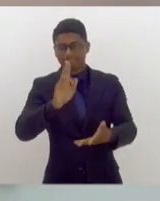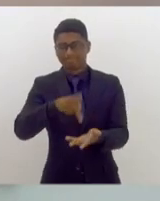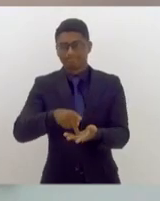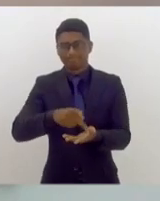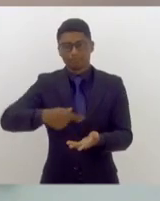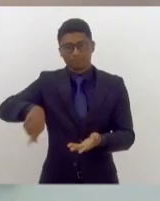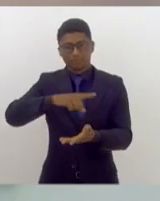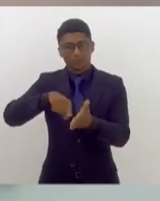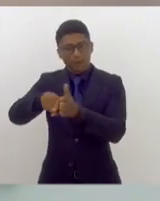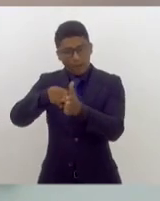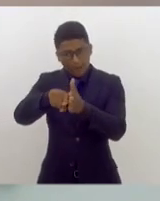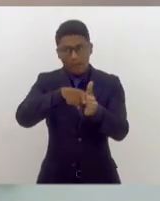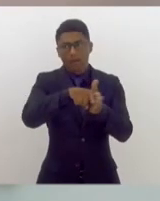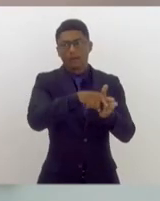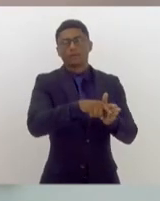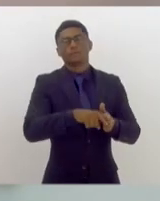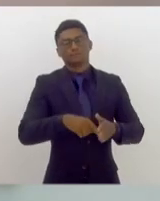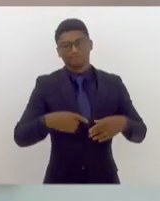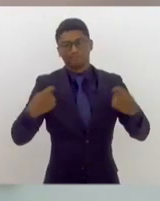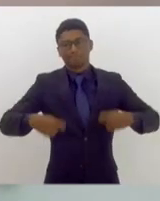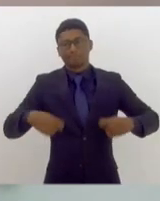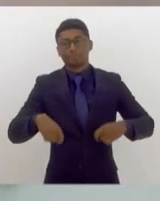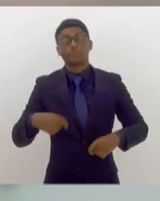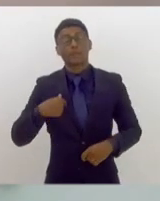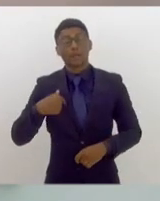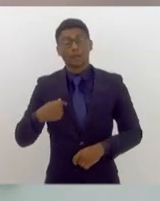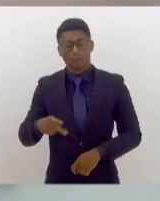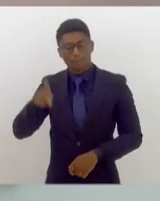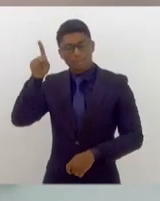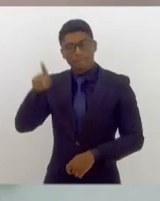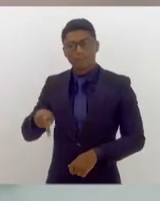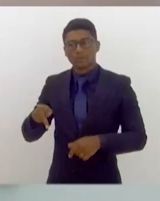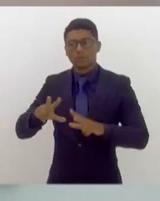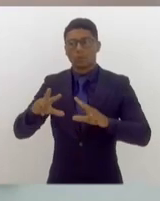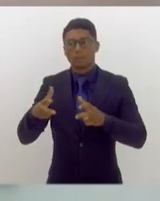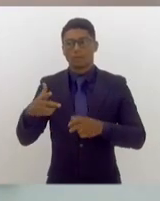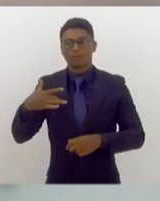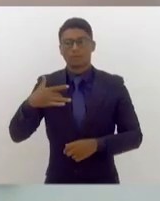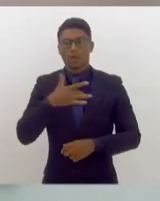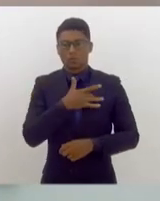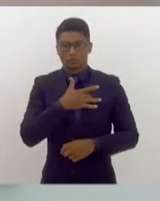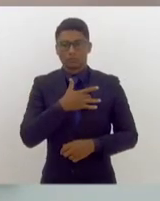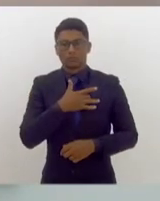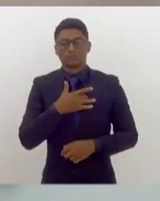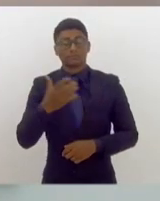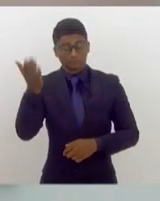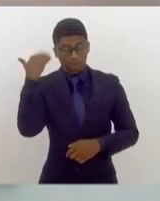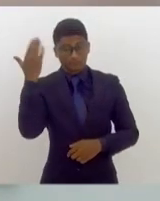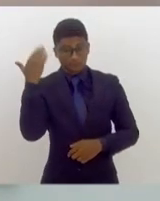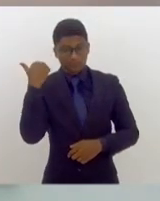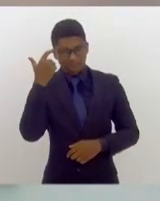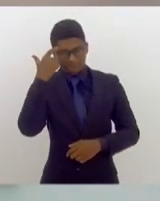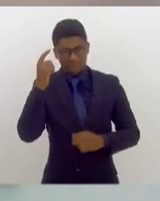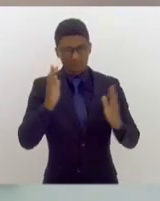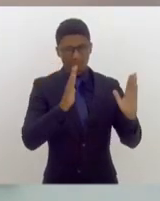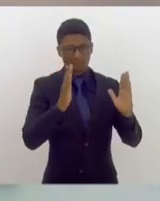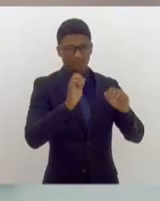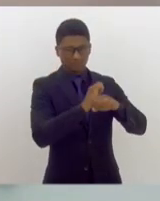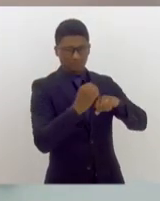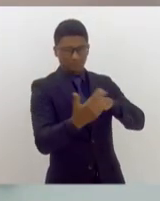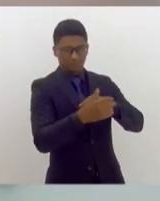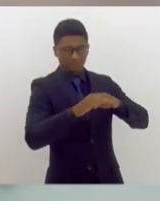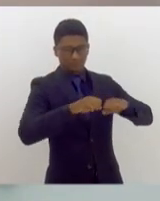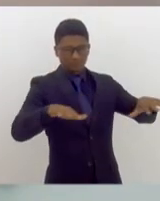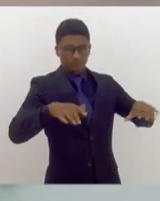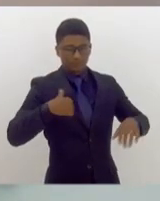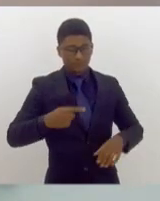análise. Presido a Comissão de Saúde durante o período da pandemia, e se há uma